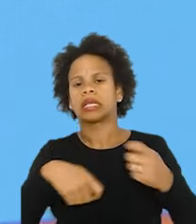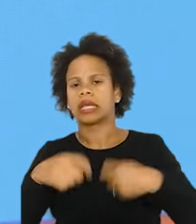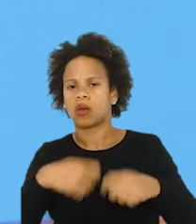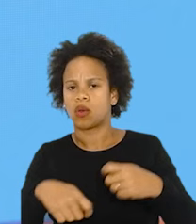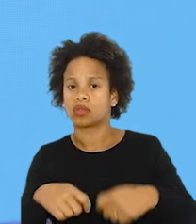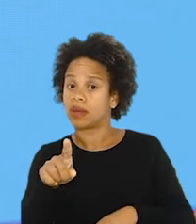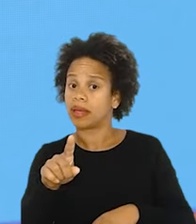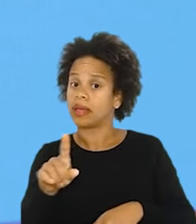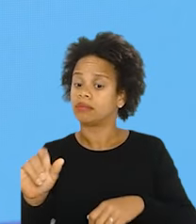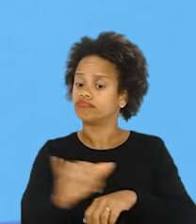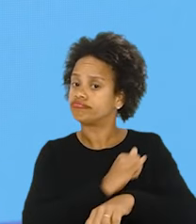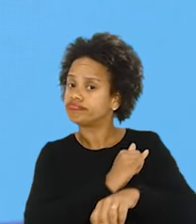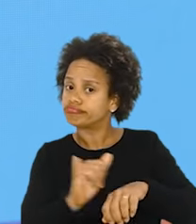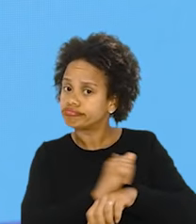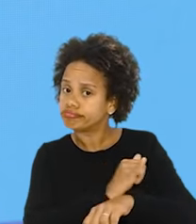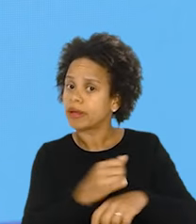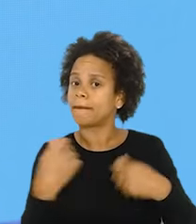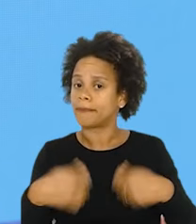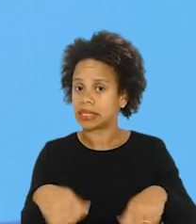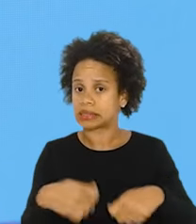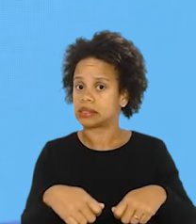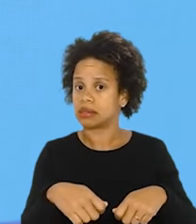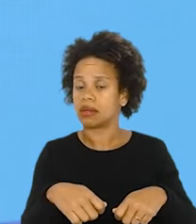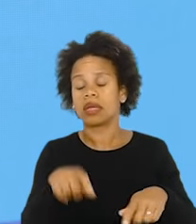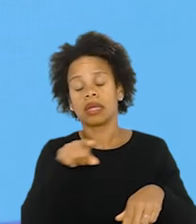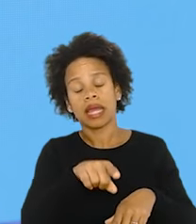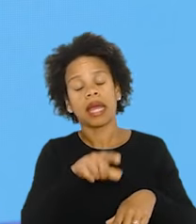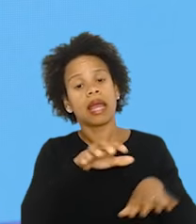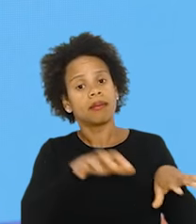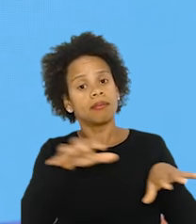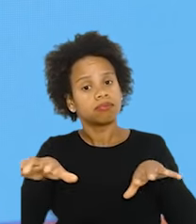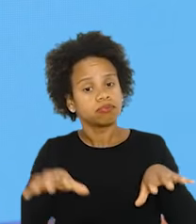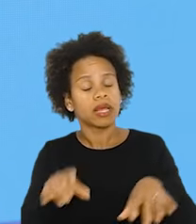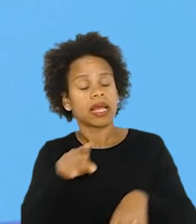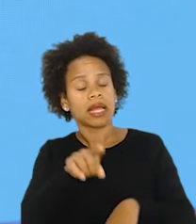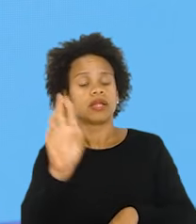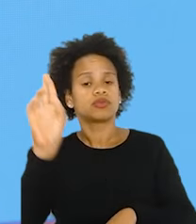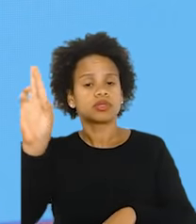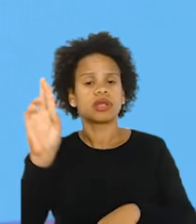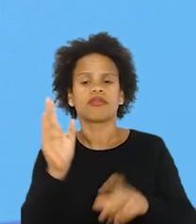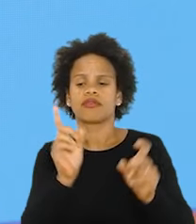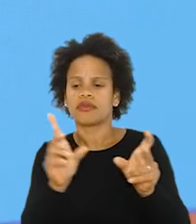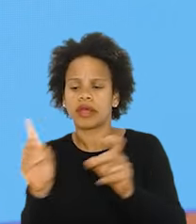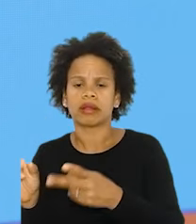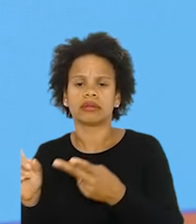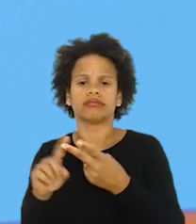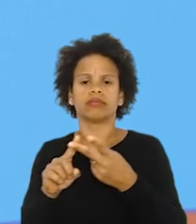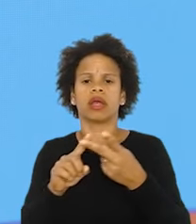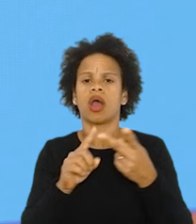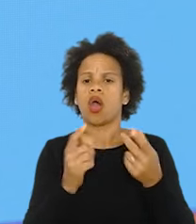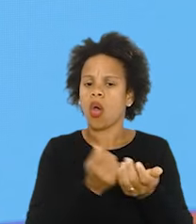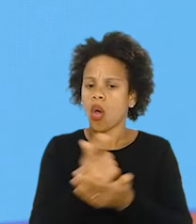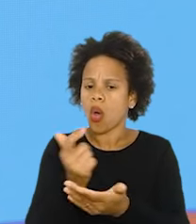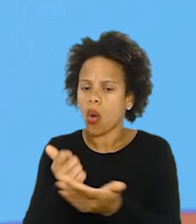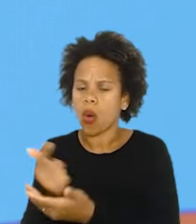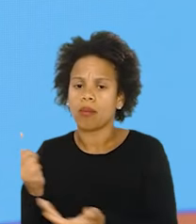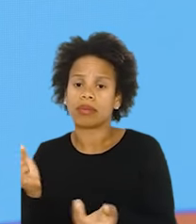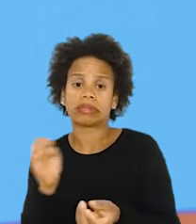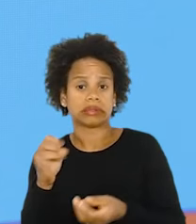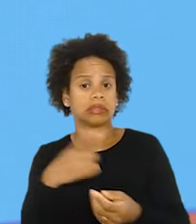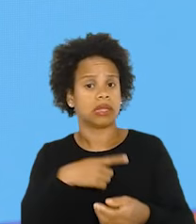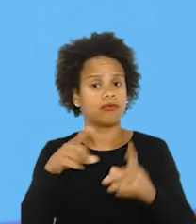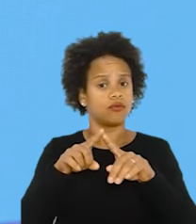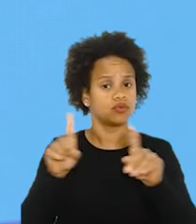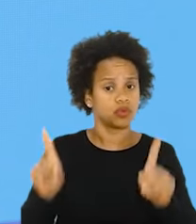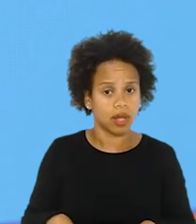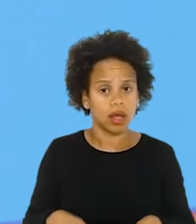na parte estratégica então é de competência do empresário cuidar das partes da parte de vendas das compras se porventura tiver funcionário